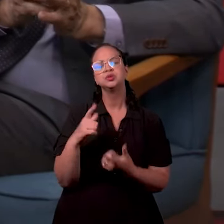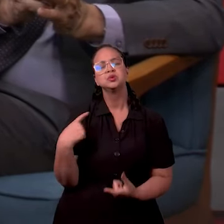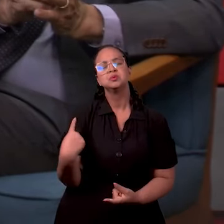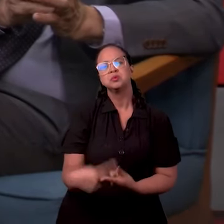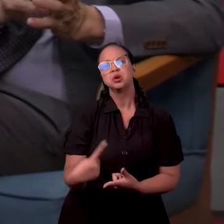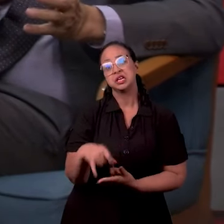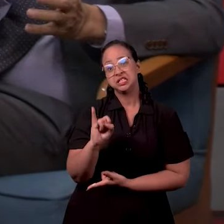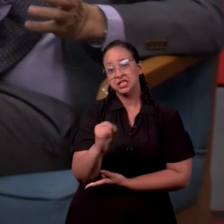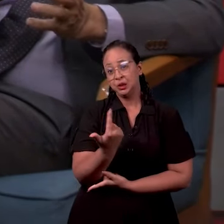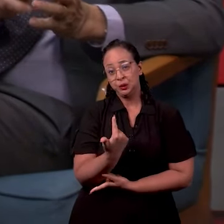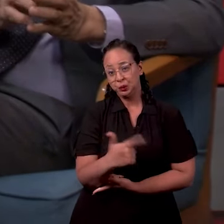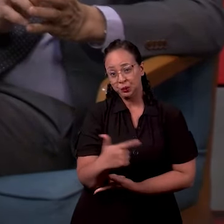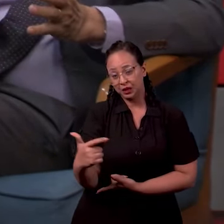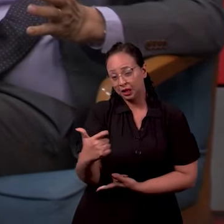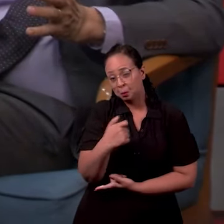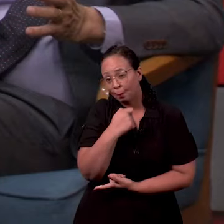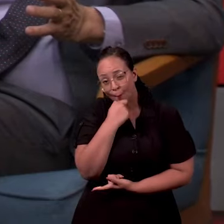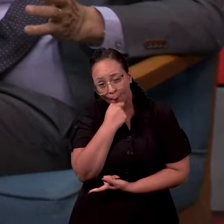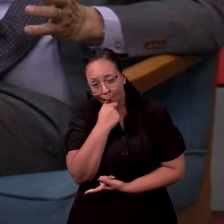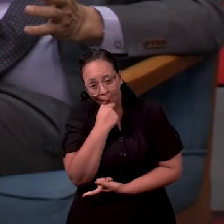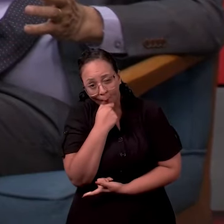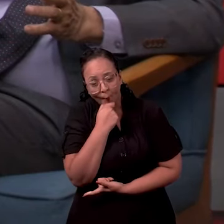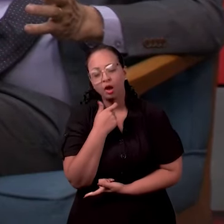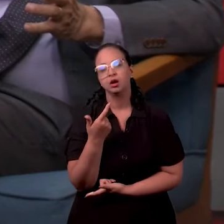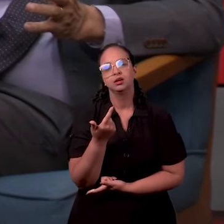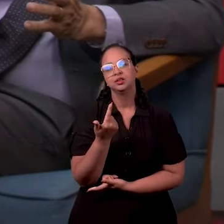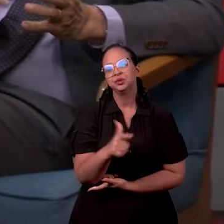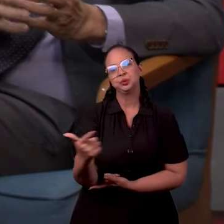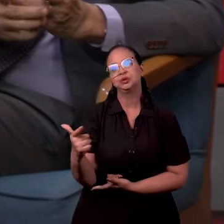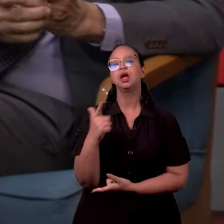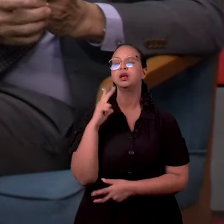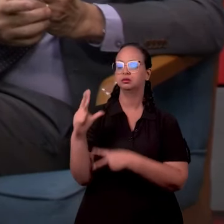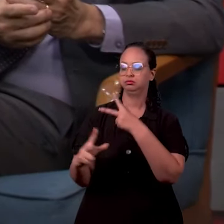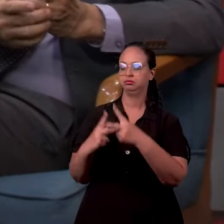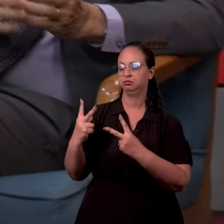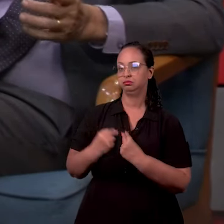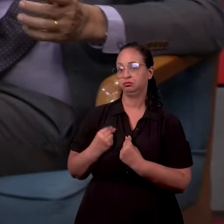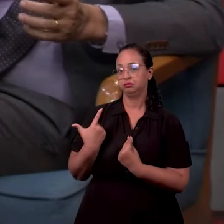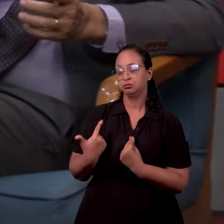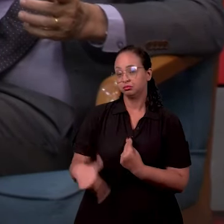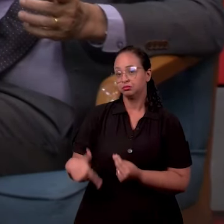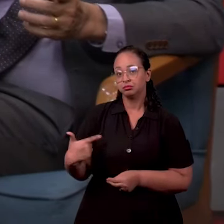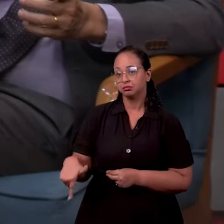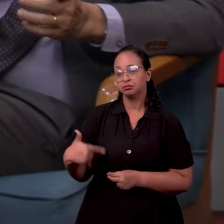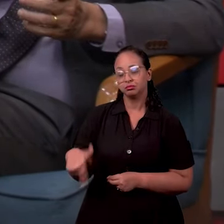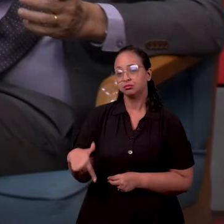Porque sem a marca do sangue você não tem a herança.